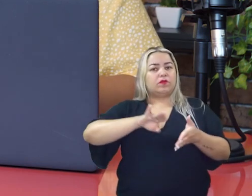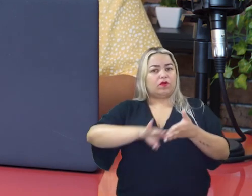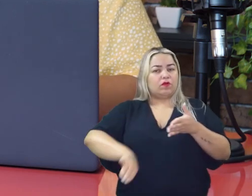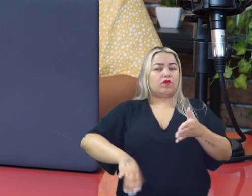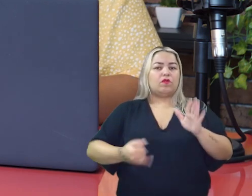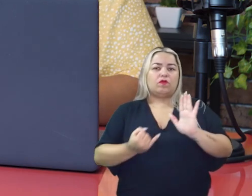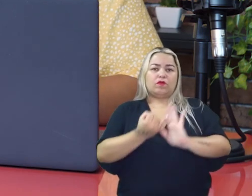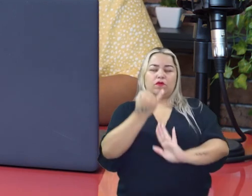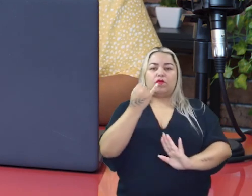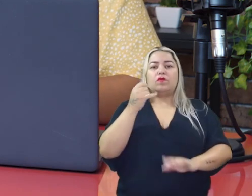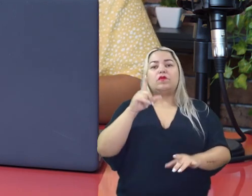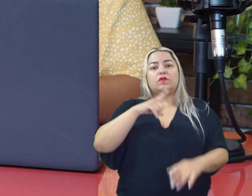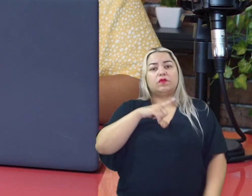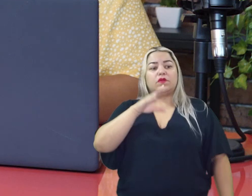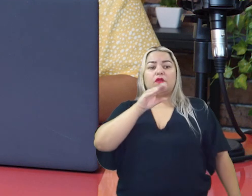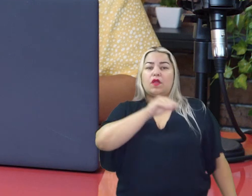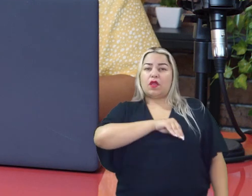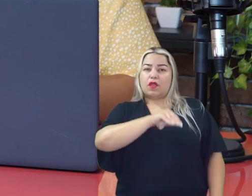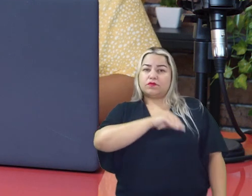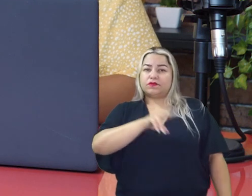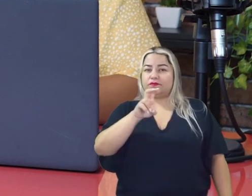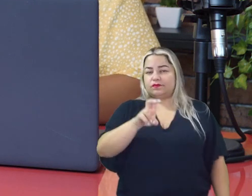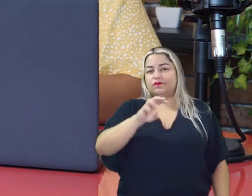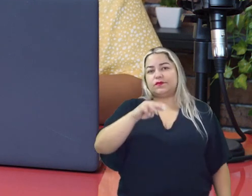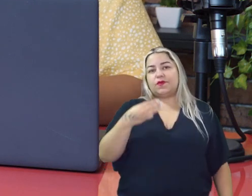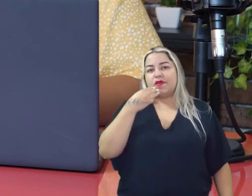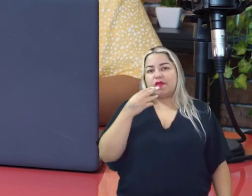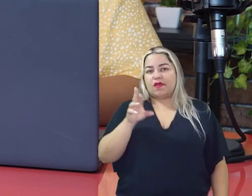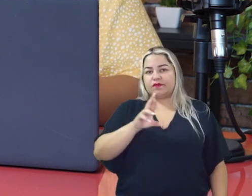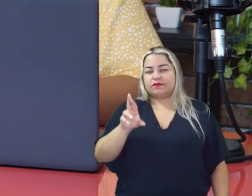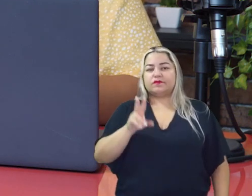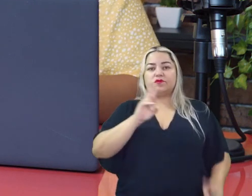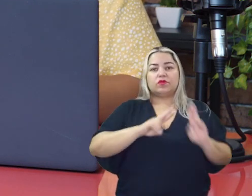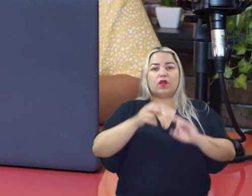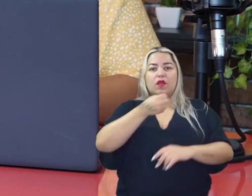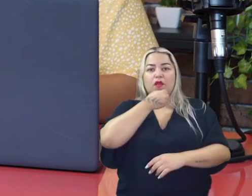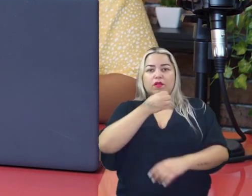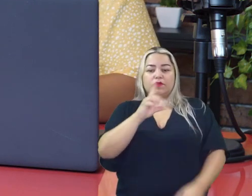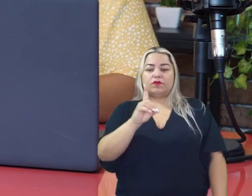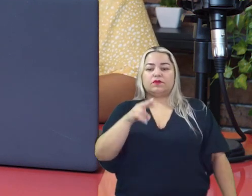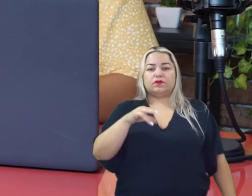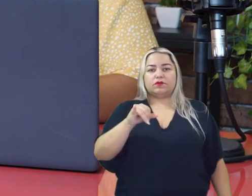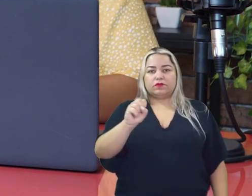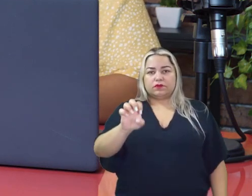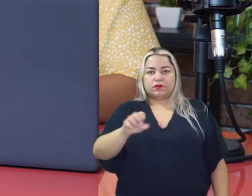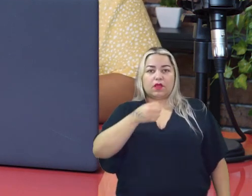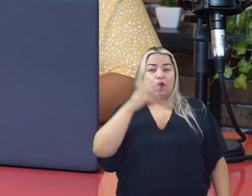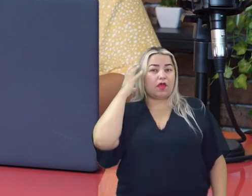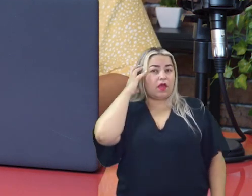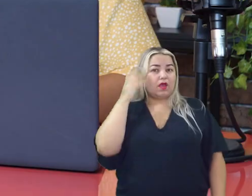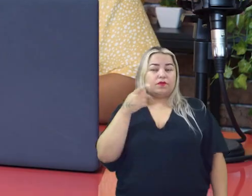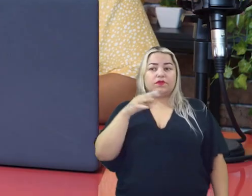vai isentar o imposto de renda para quem ganha até R$5 mil. Confira o destaque com a repórter Denise Coelho, da